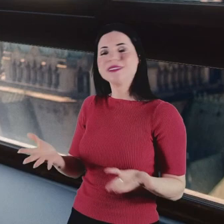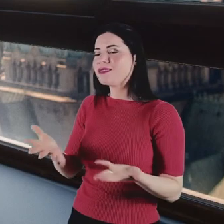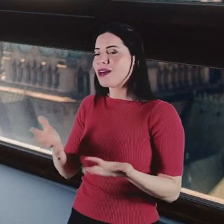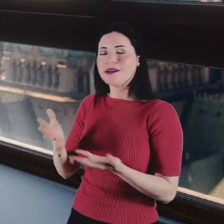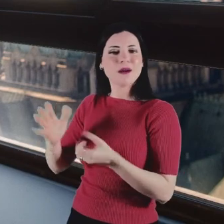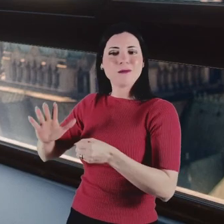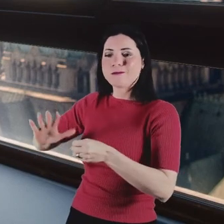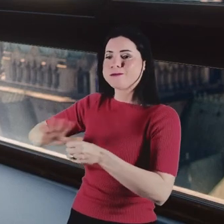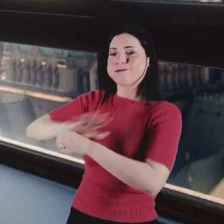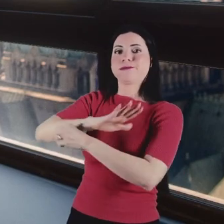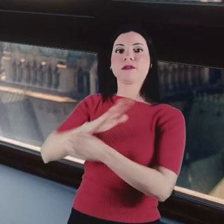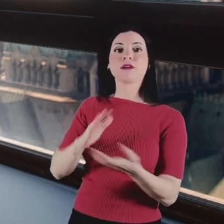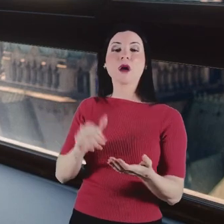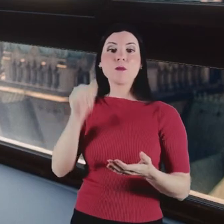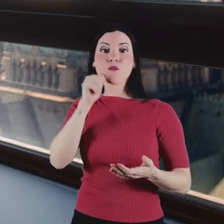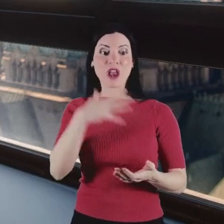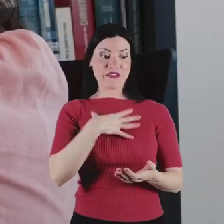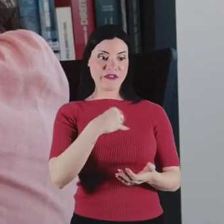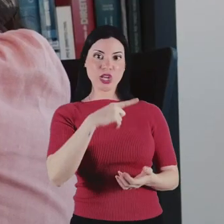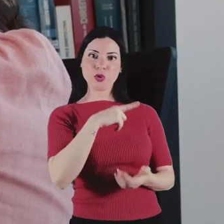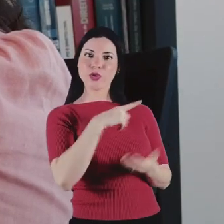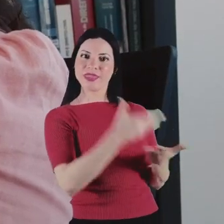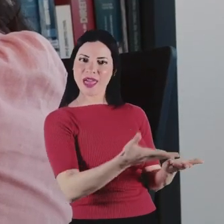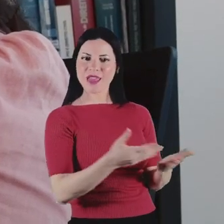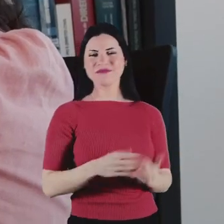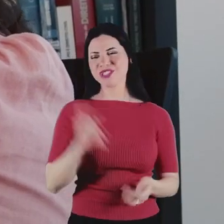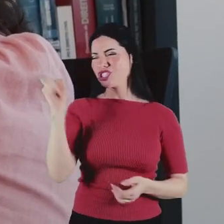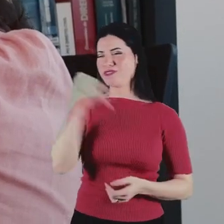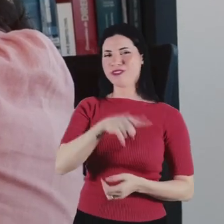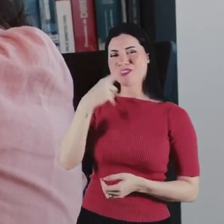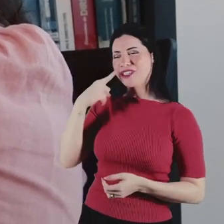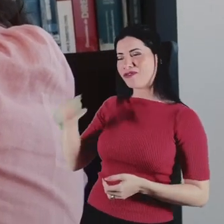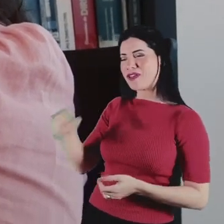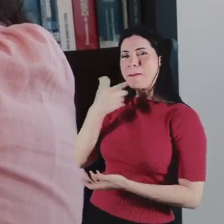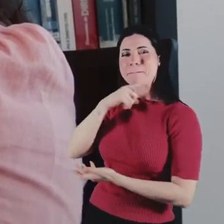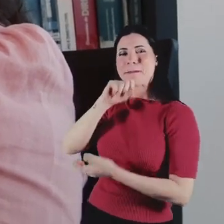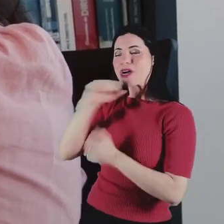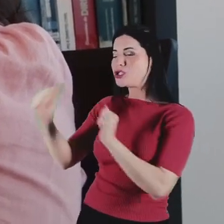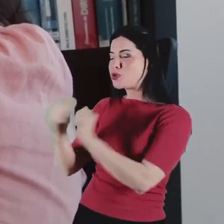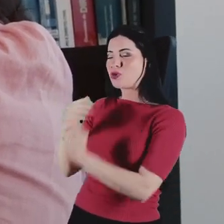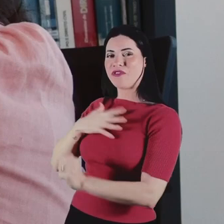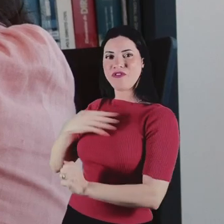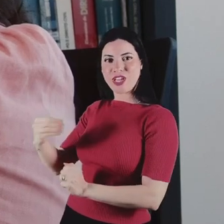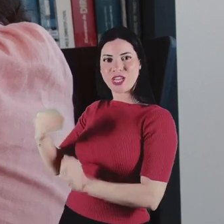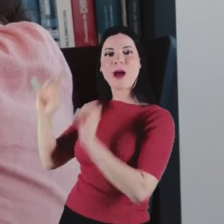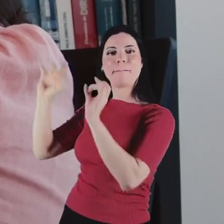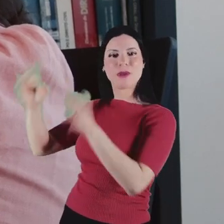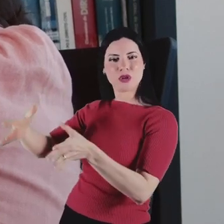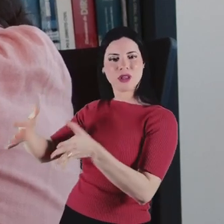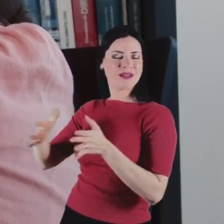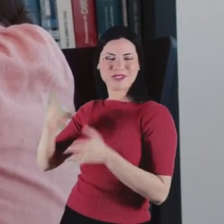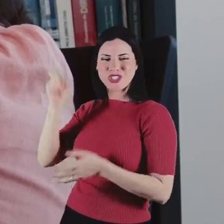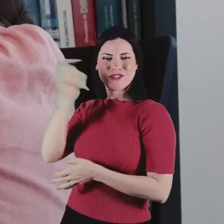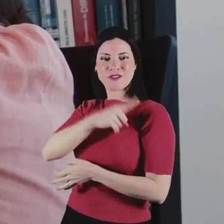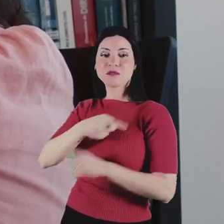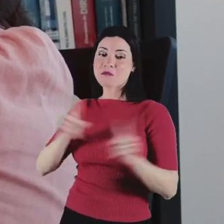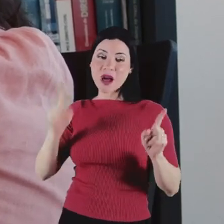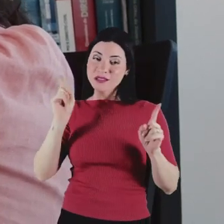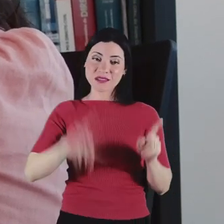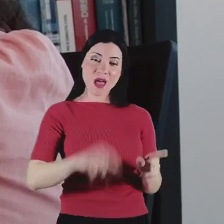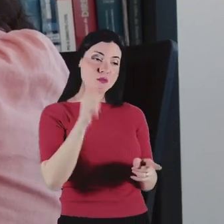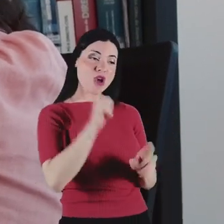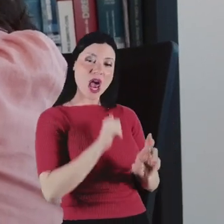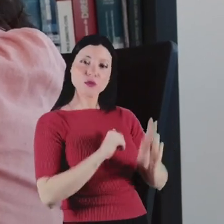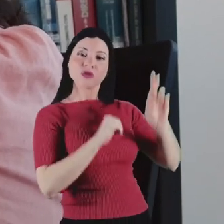insuficientes ainda os albergues para famílias. Então, mulheres com filhos, né? Quase nunca você vê um homem abandonado com filhos, mas